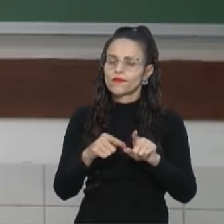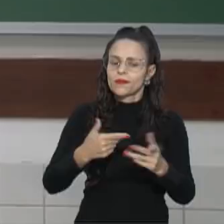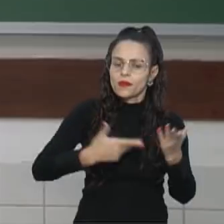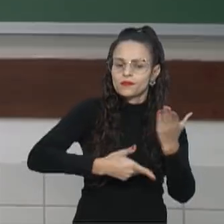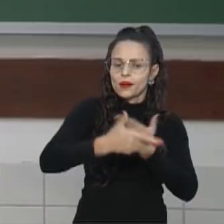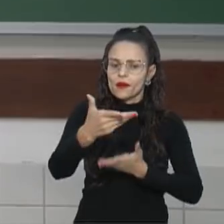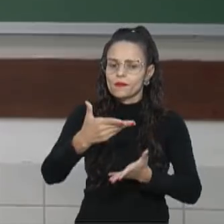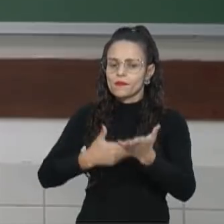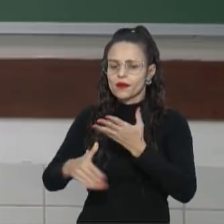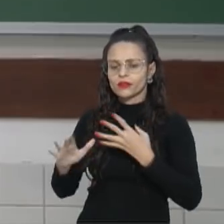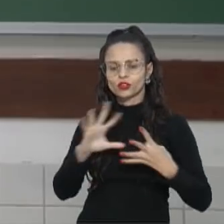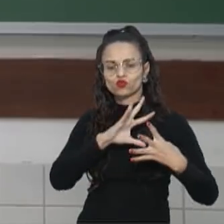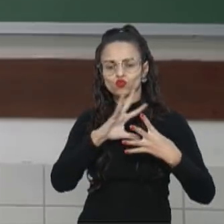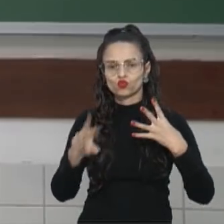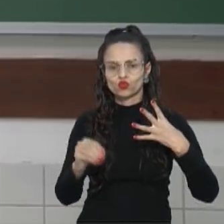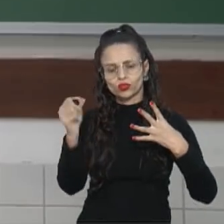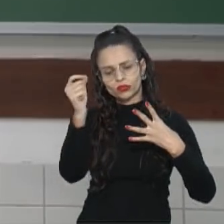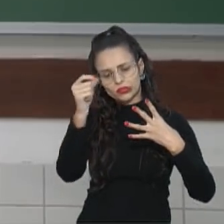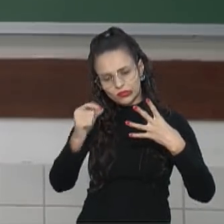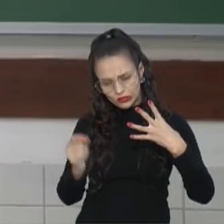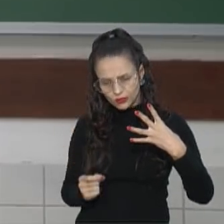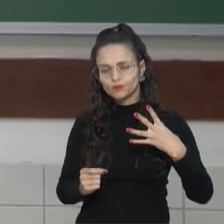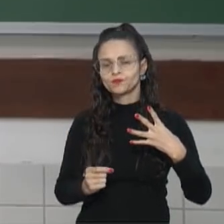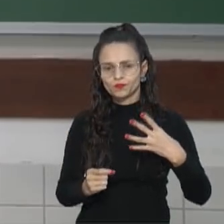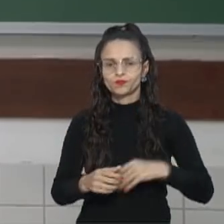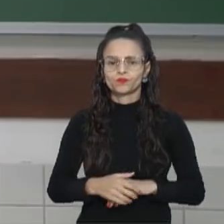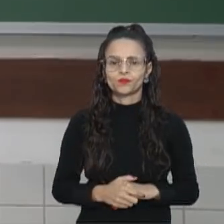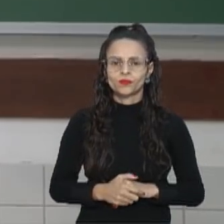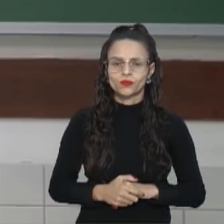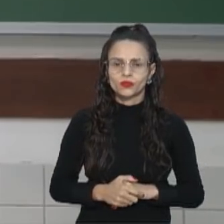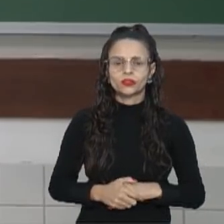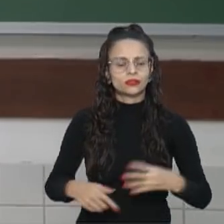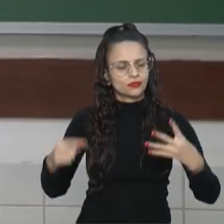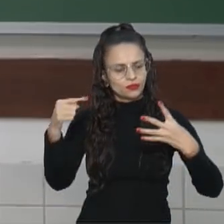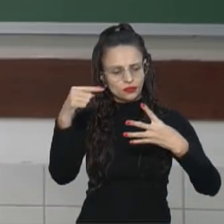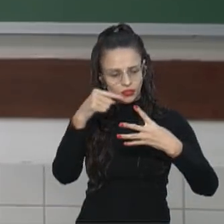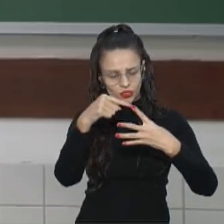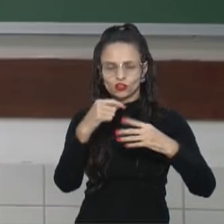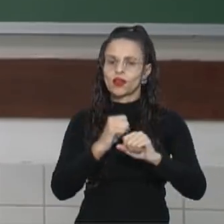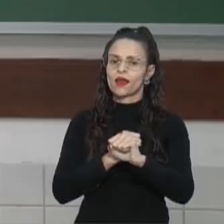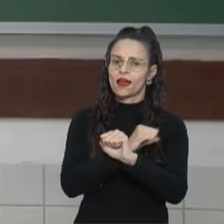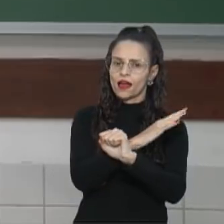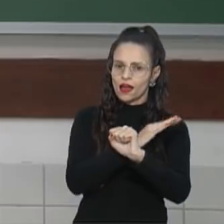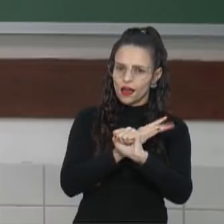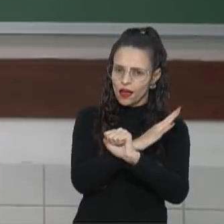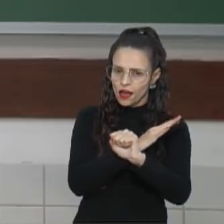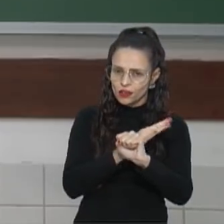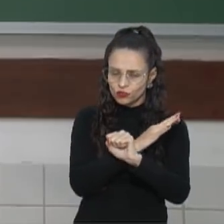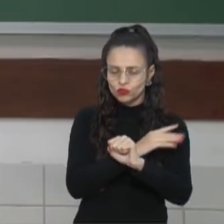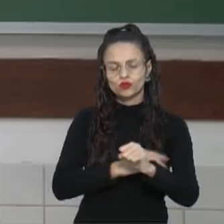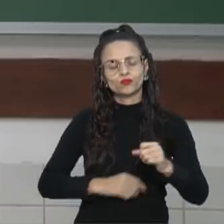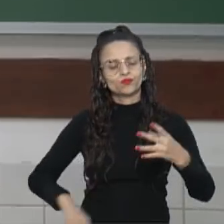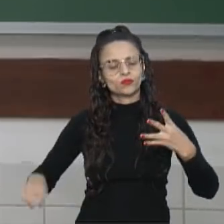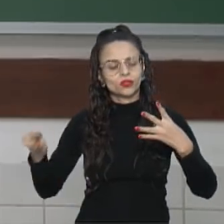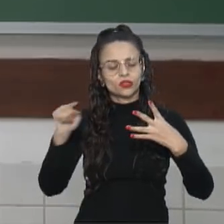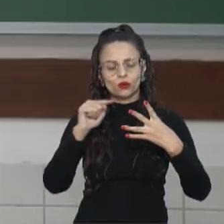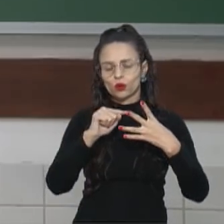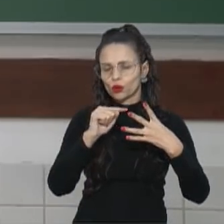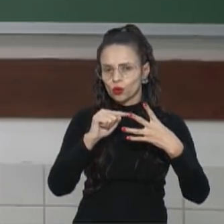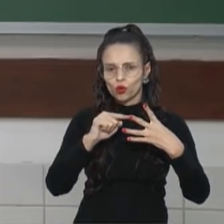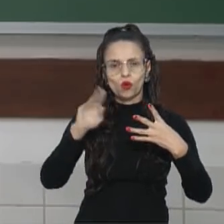todos esses tipos de substâncias que nós conversamos. Seja os ácidos que vocês viram com a professora Carol e depois comigo,